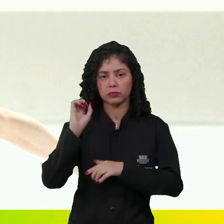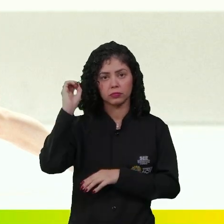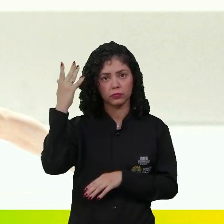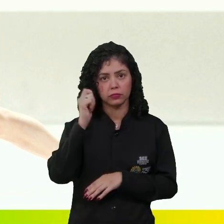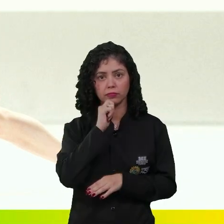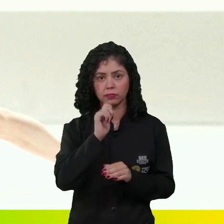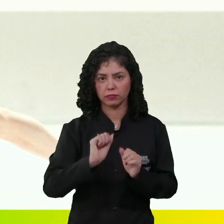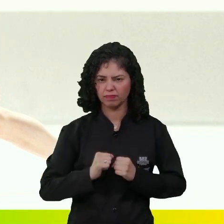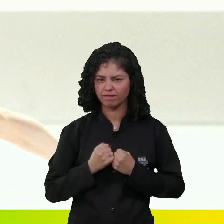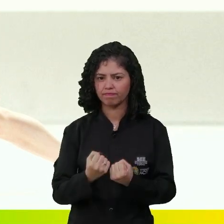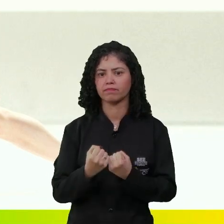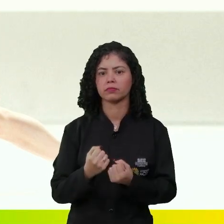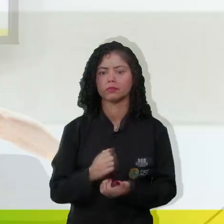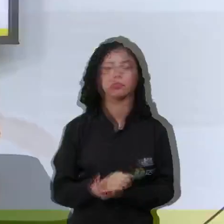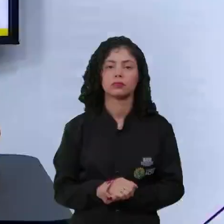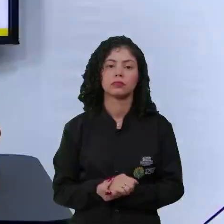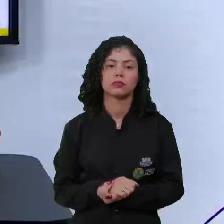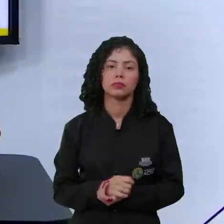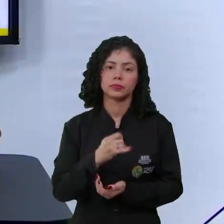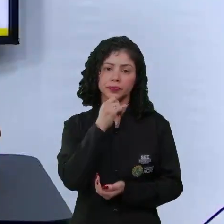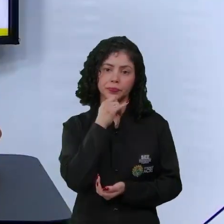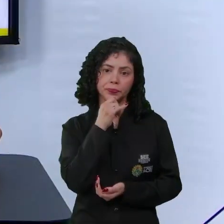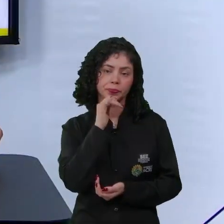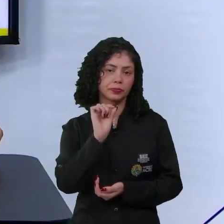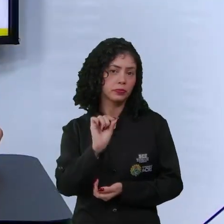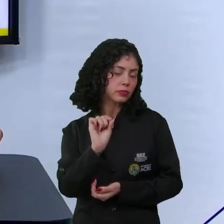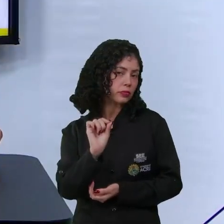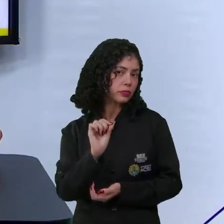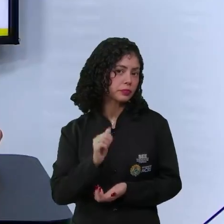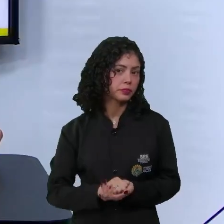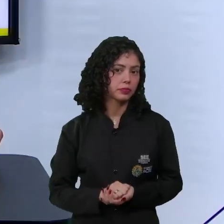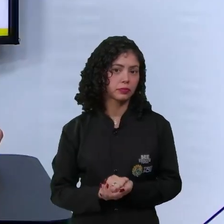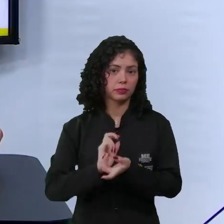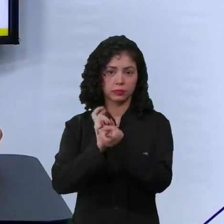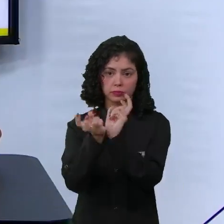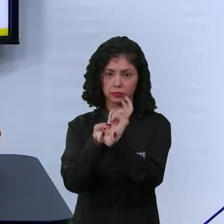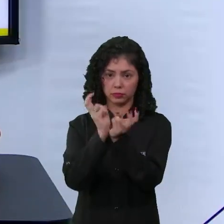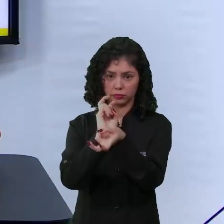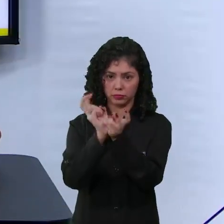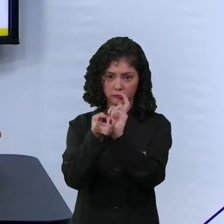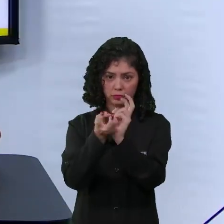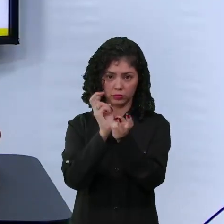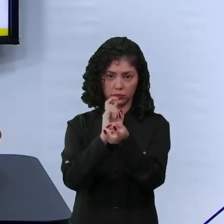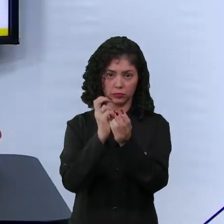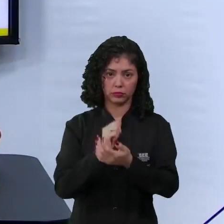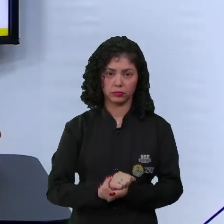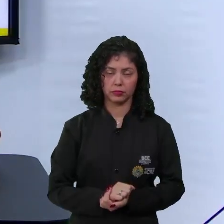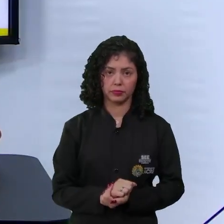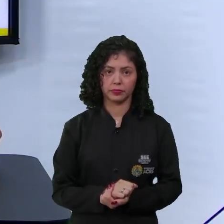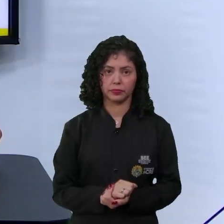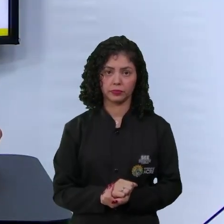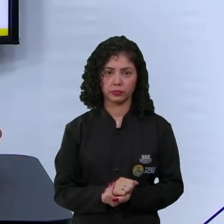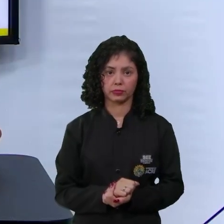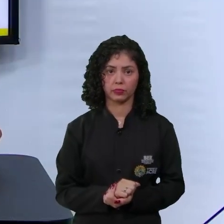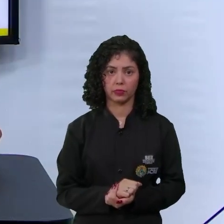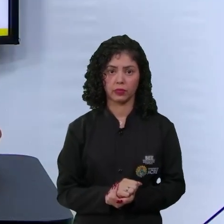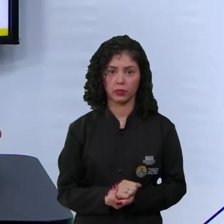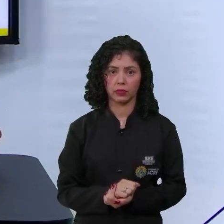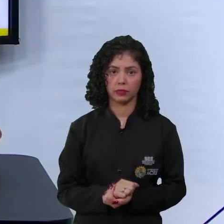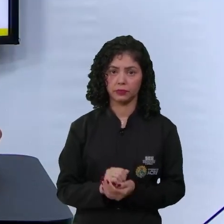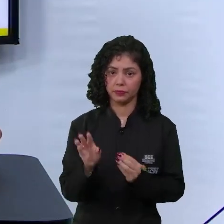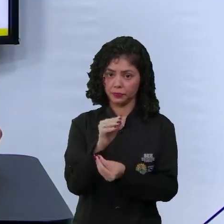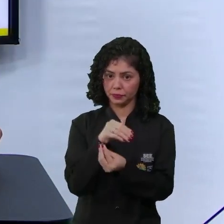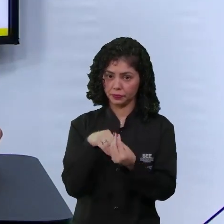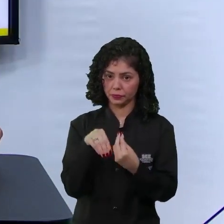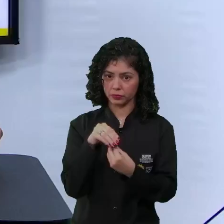e resistências. Como exemplo, a gente tem o quê? Temos a capoeira, que é uma mescla, né,